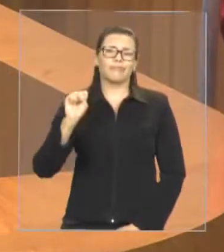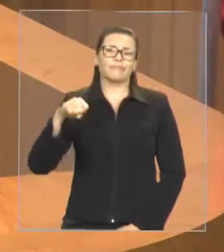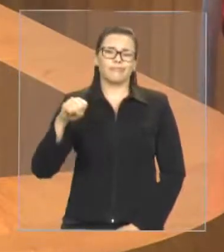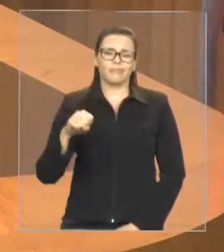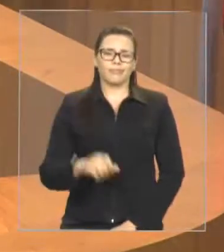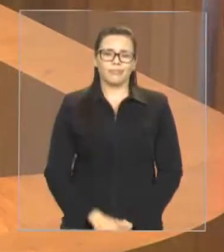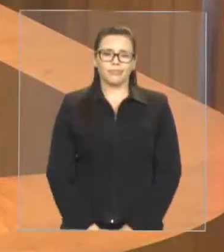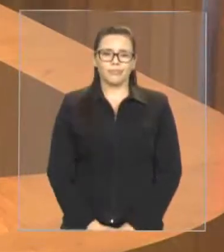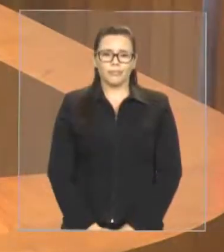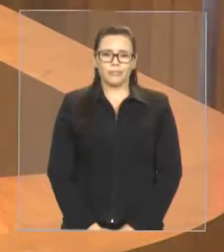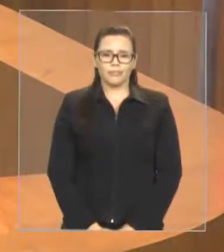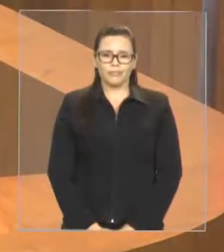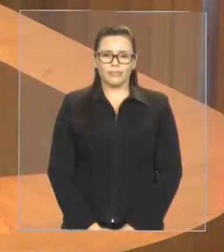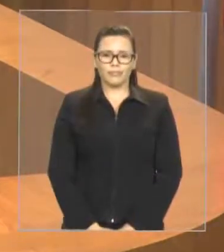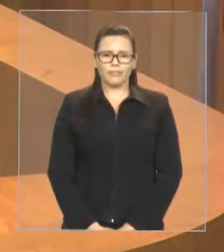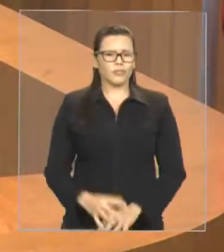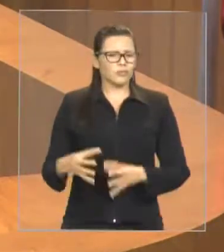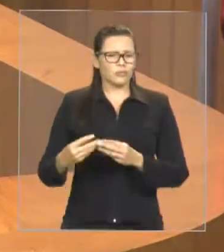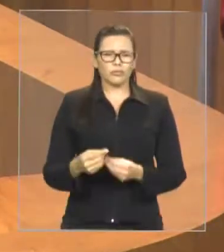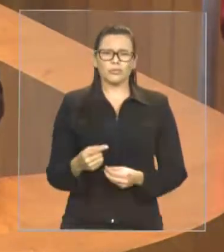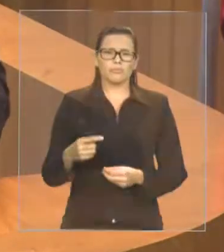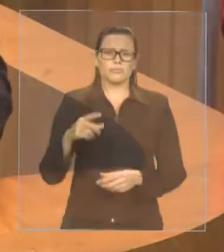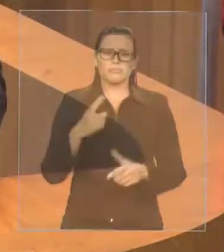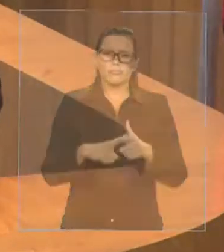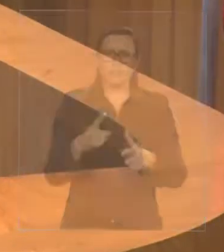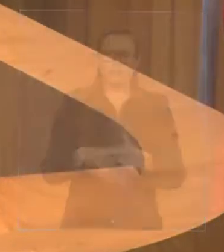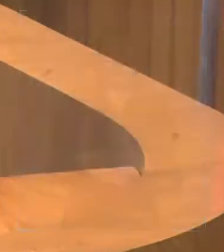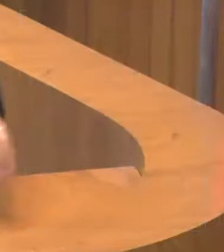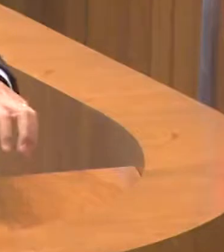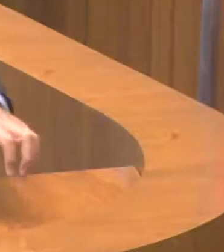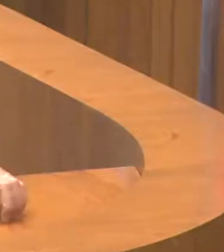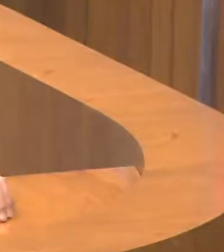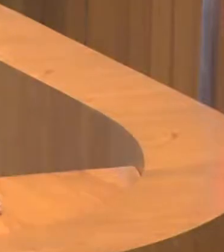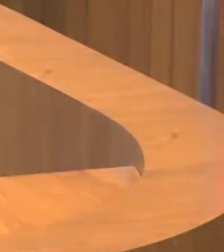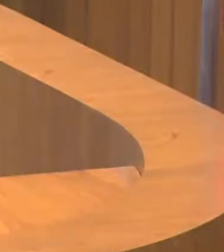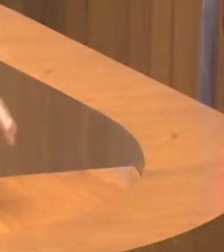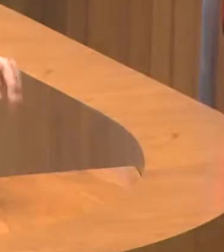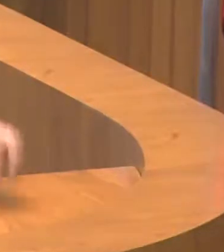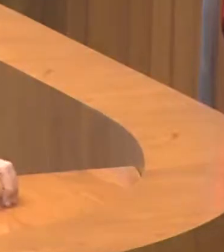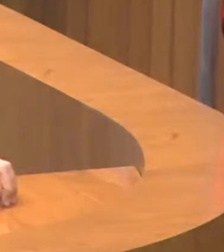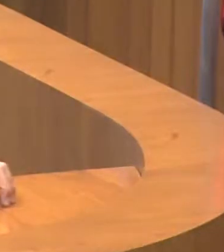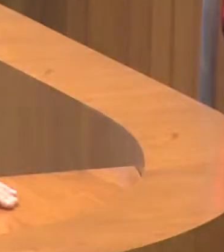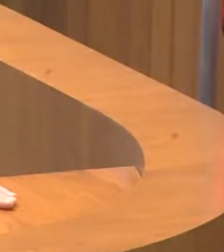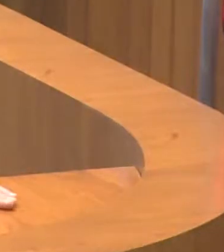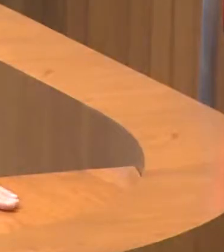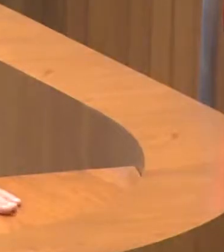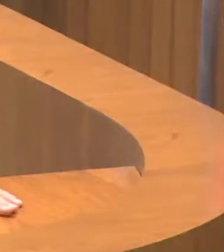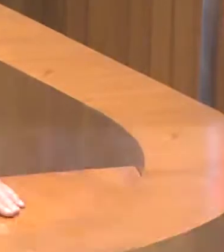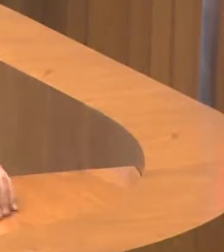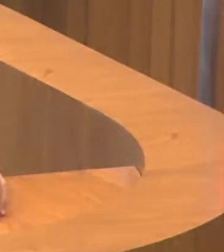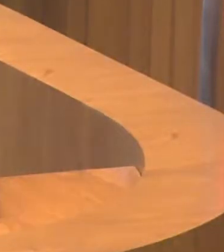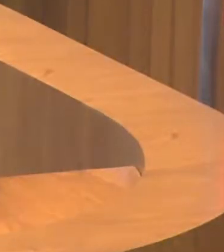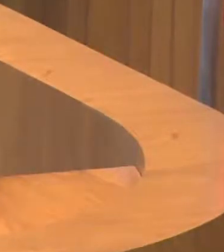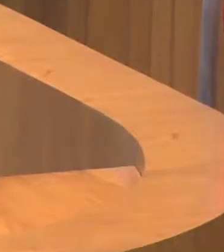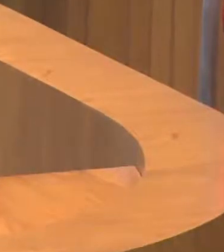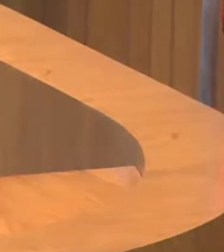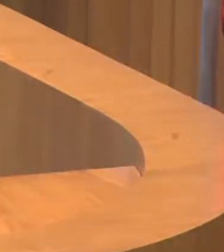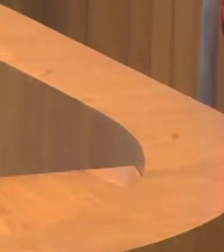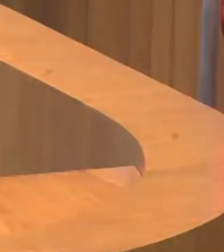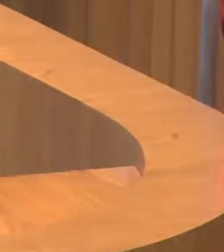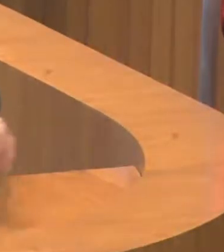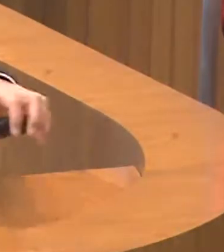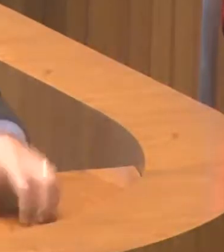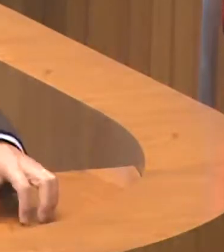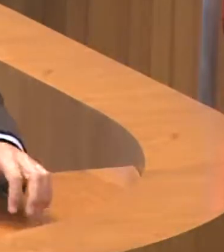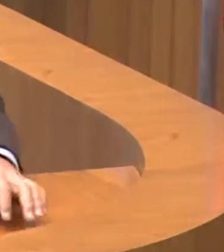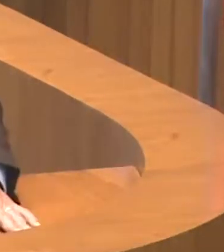conhecem da realidade de todos os problemas que acontecem nos seus municípios, nos seus povoados, tanto na zona urbana